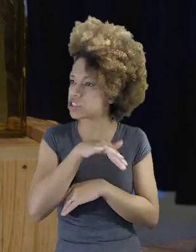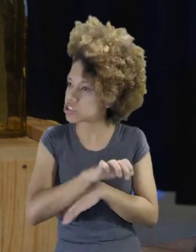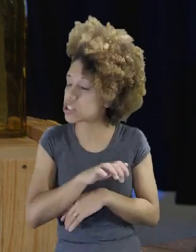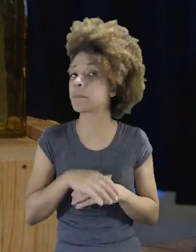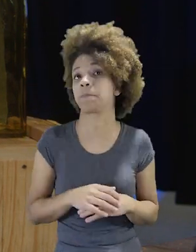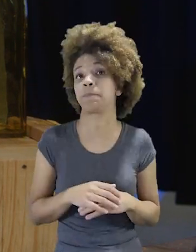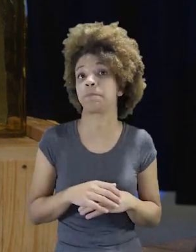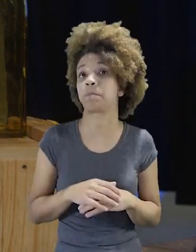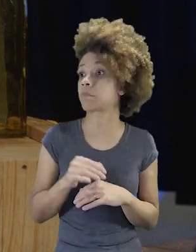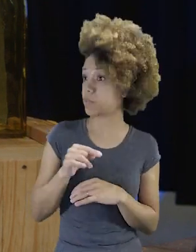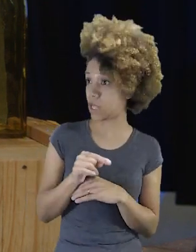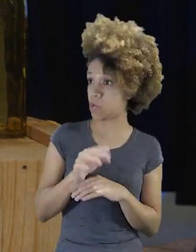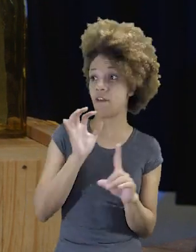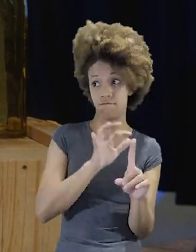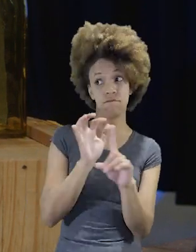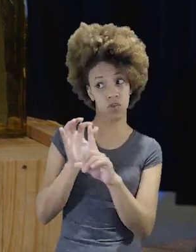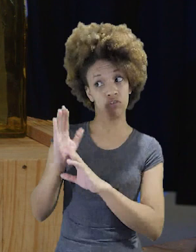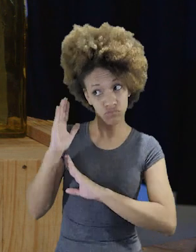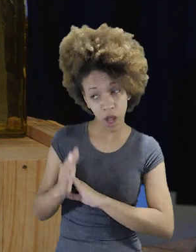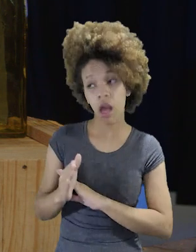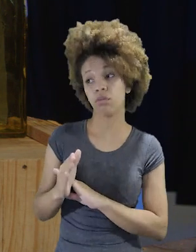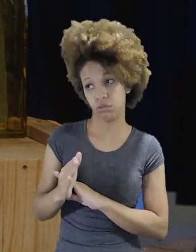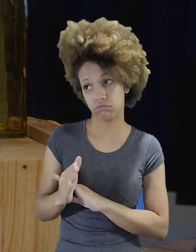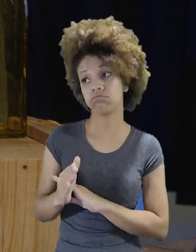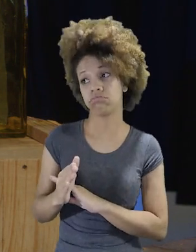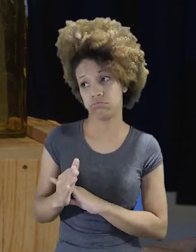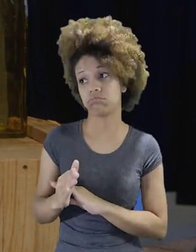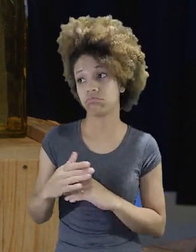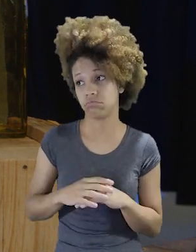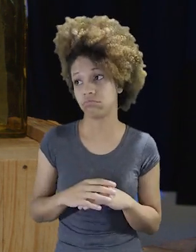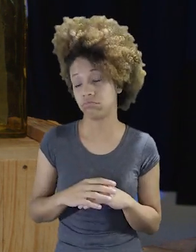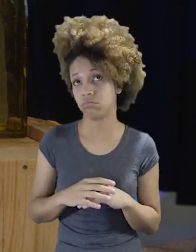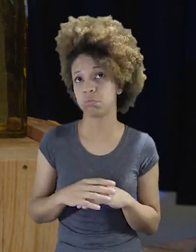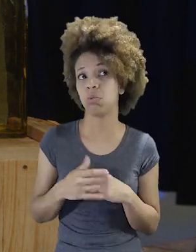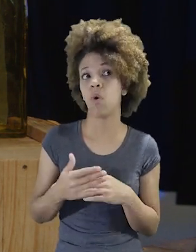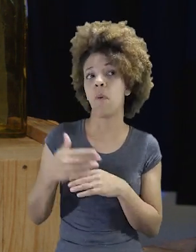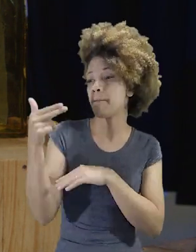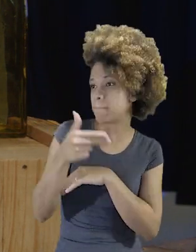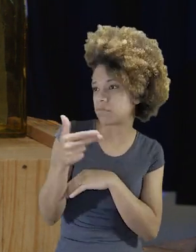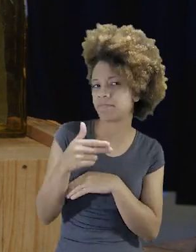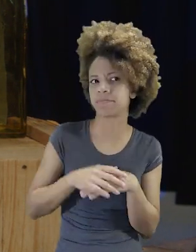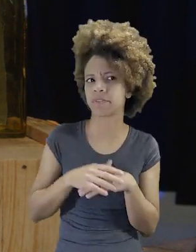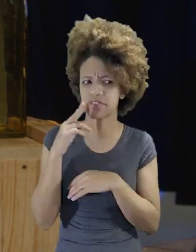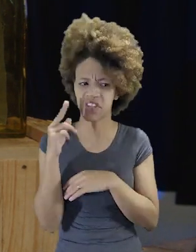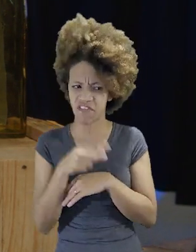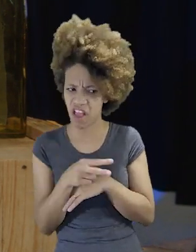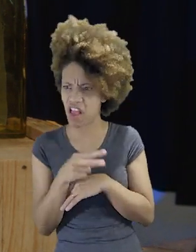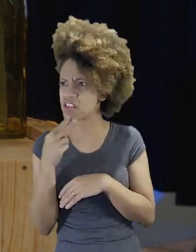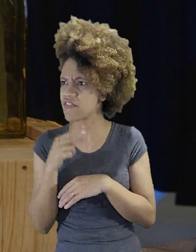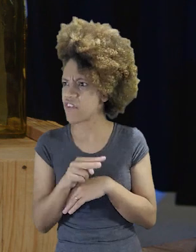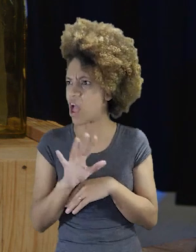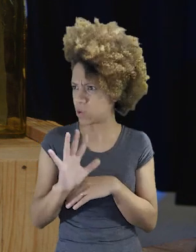ali o mano brownie você vê você vê essa coisa rolando E aí isso vai